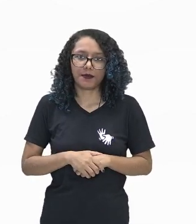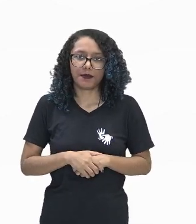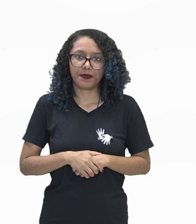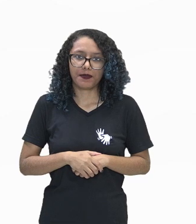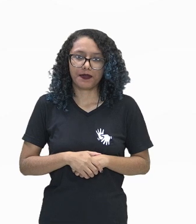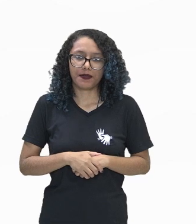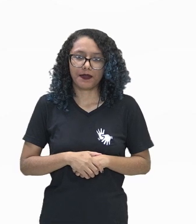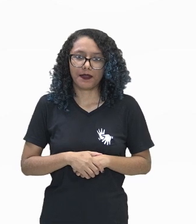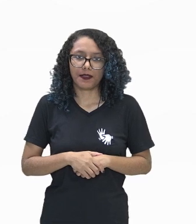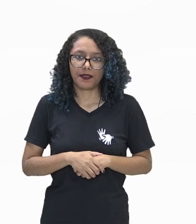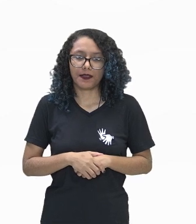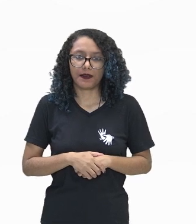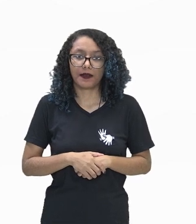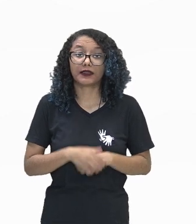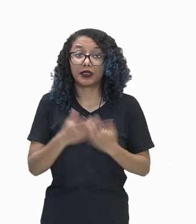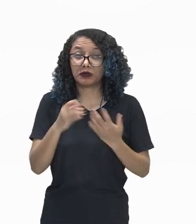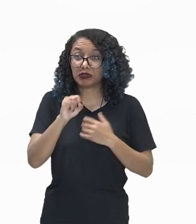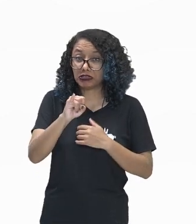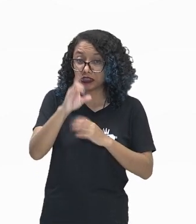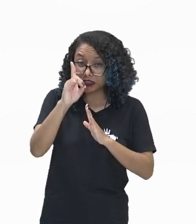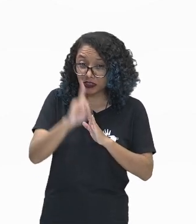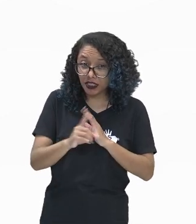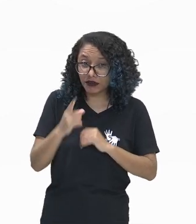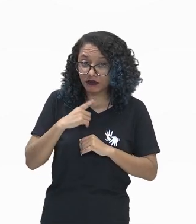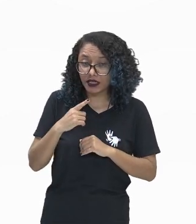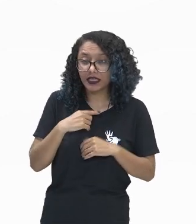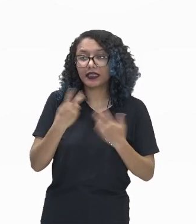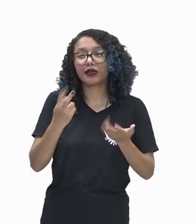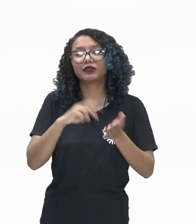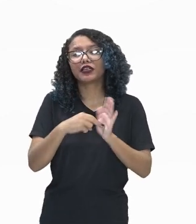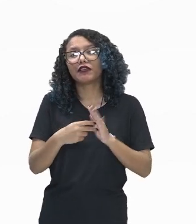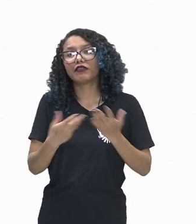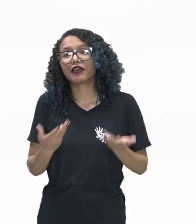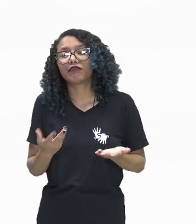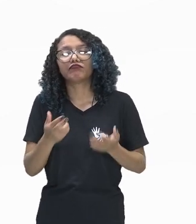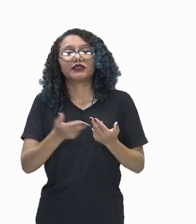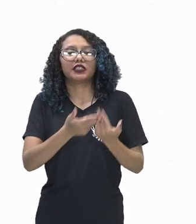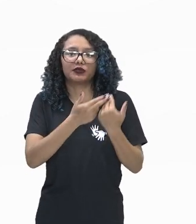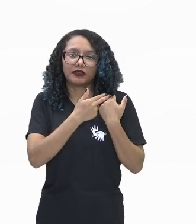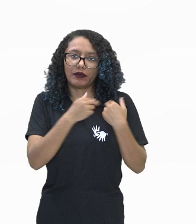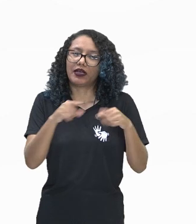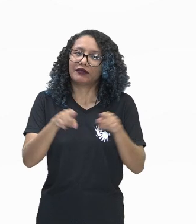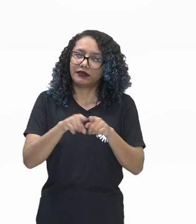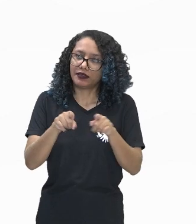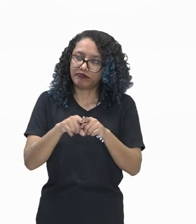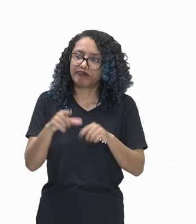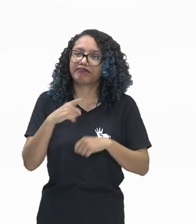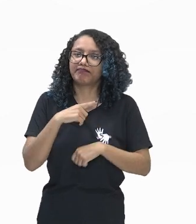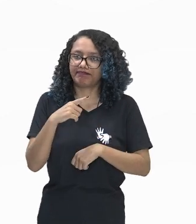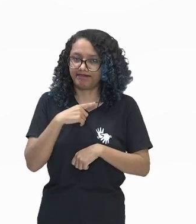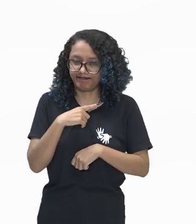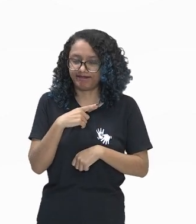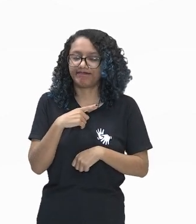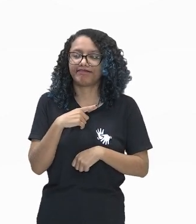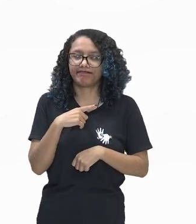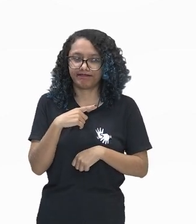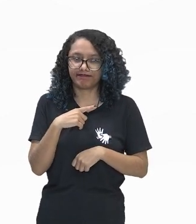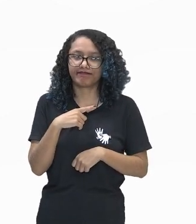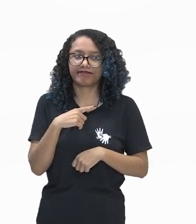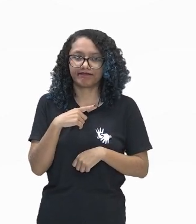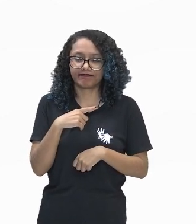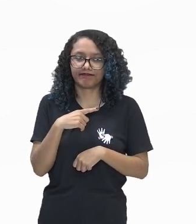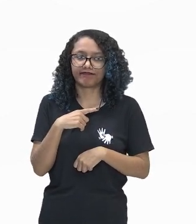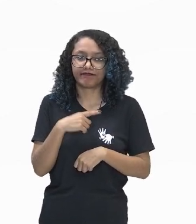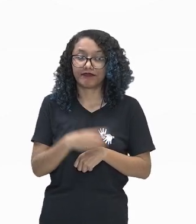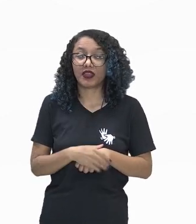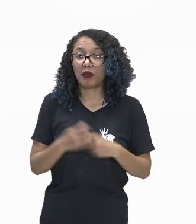é claro que nós temos também deveres. Então, os deveres também fazem parte da nossa vida. Nós temos que